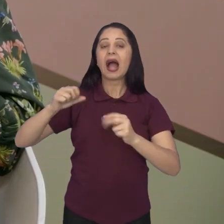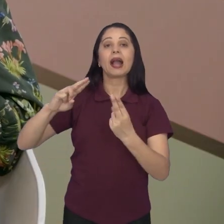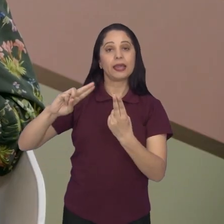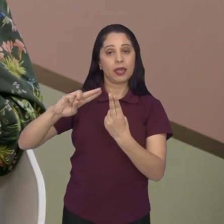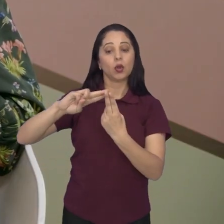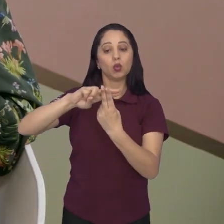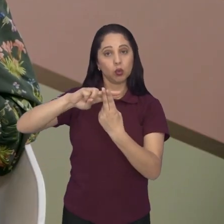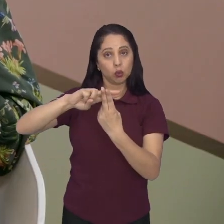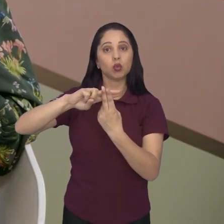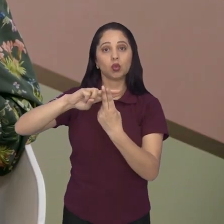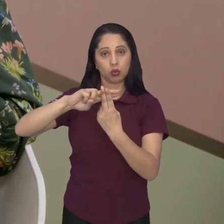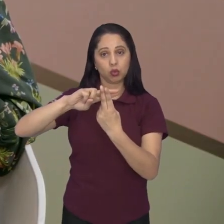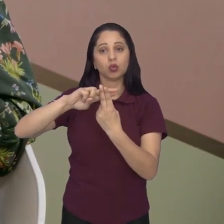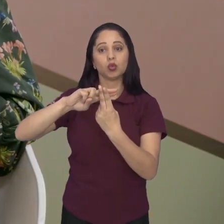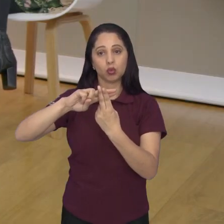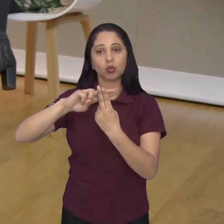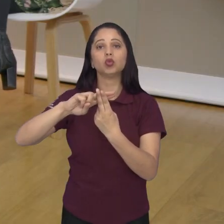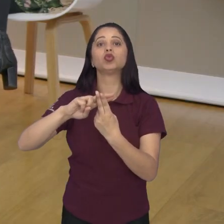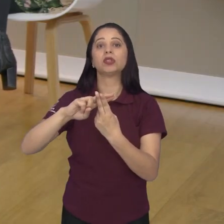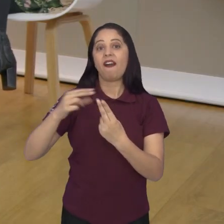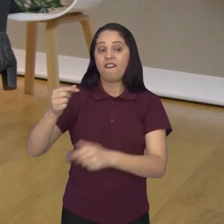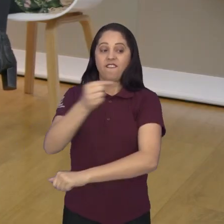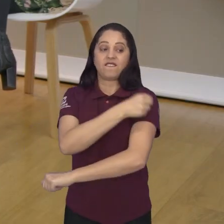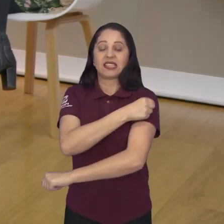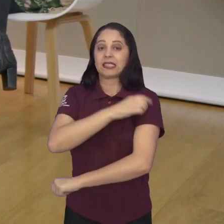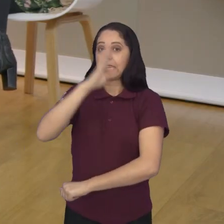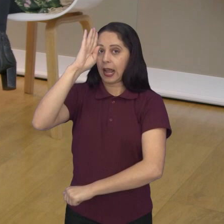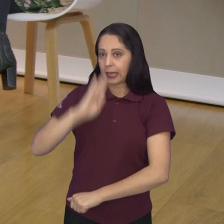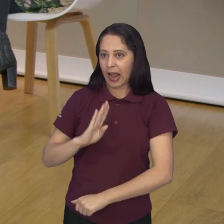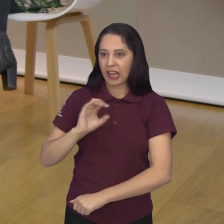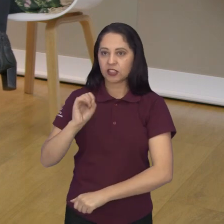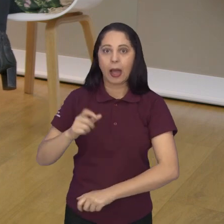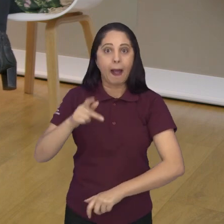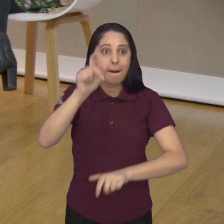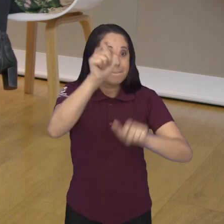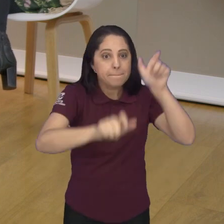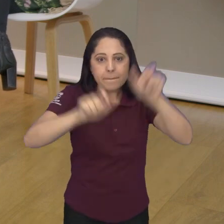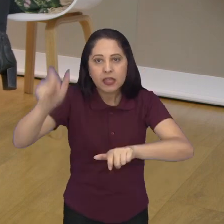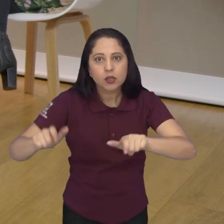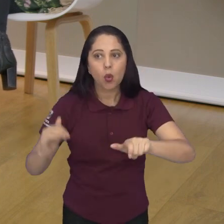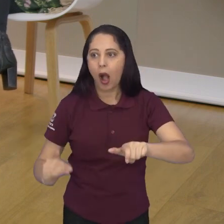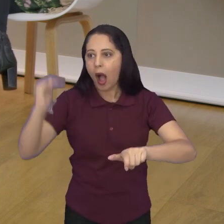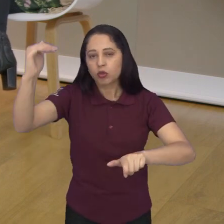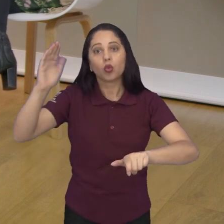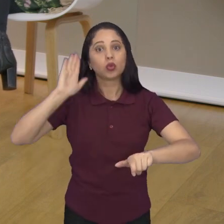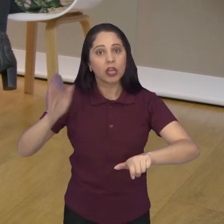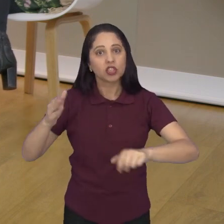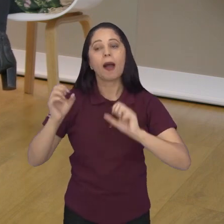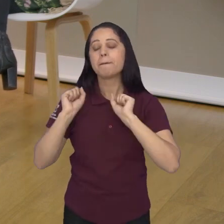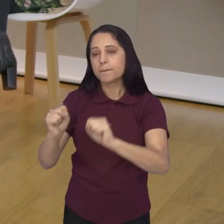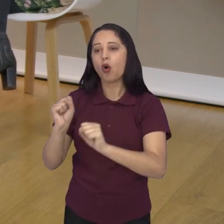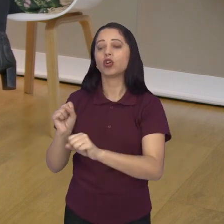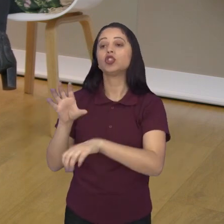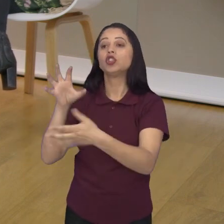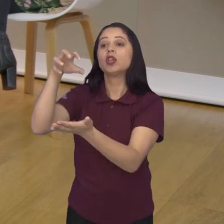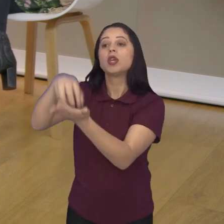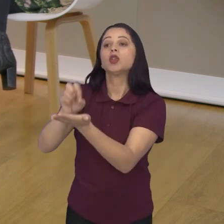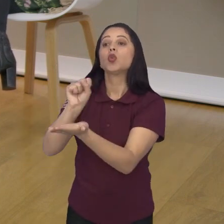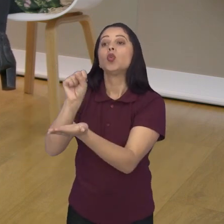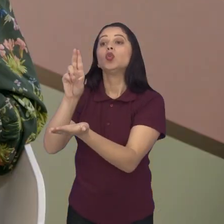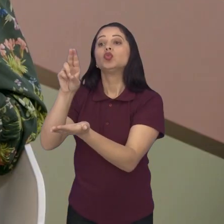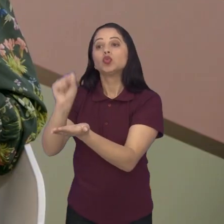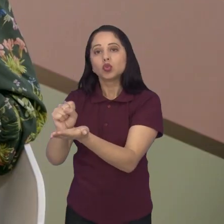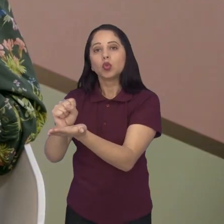Único de Saúde a gente tem essa vacinação gratuitamente. Todo adulto deve lá chegar, né, no posto de saúde para regularizar a carteira de